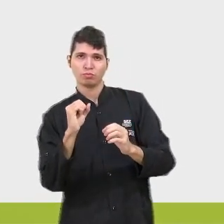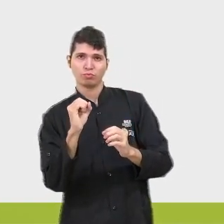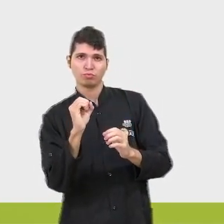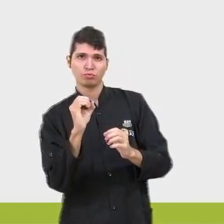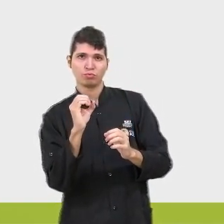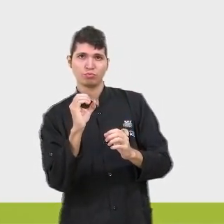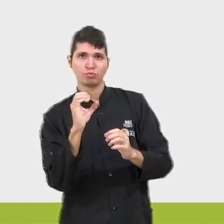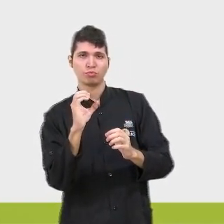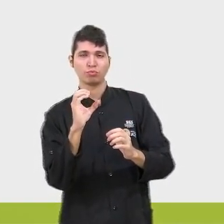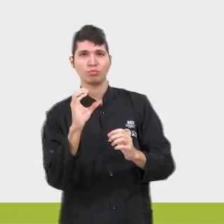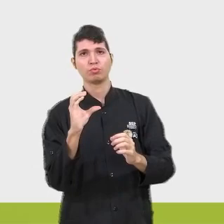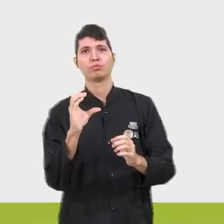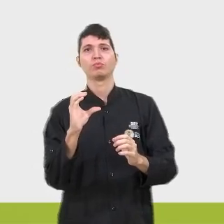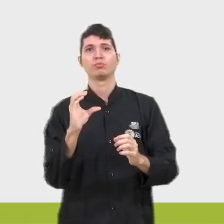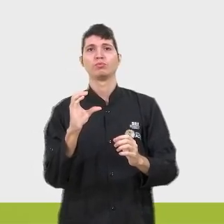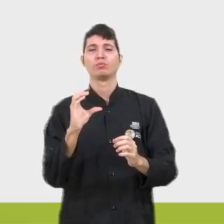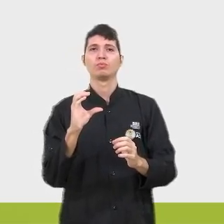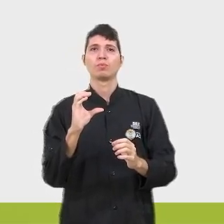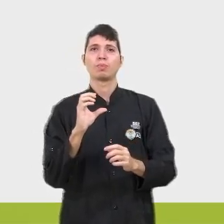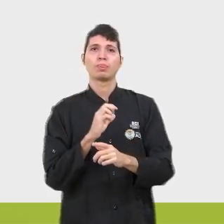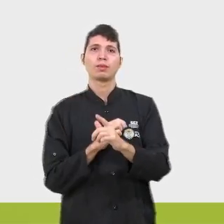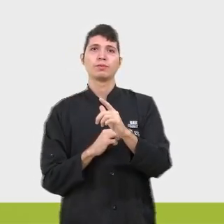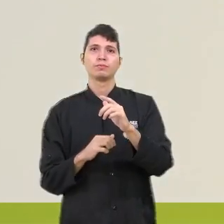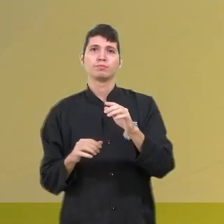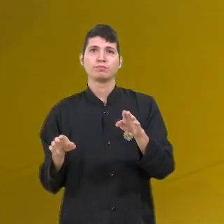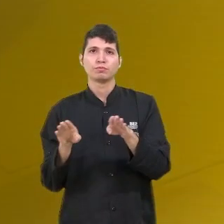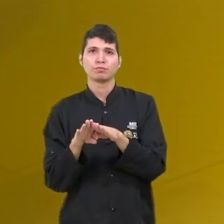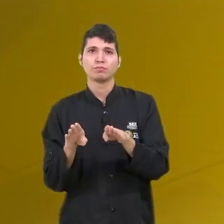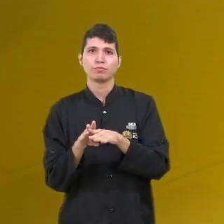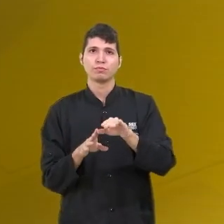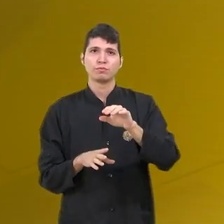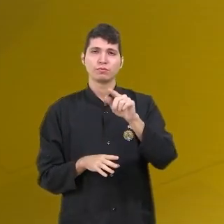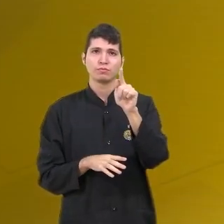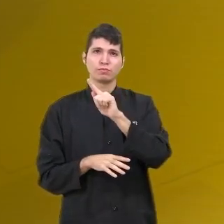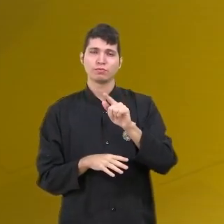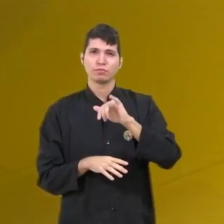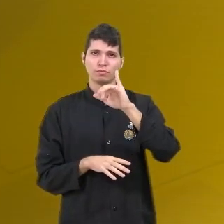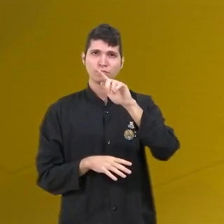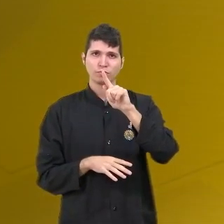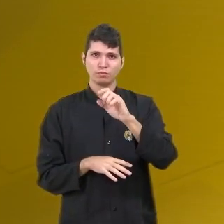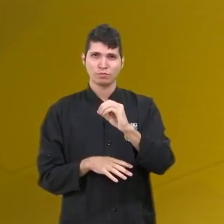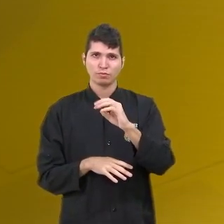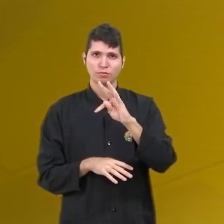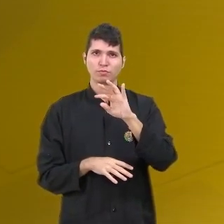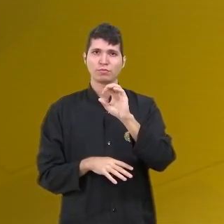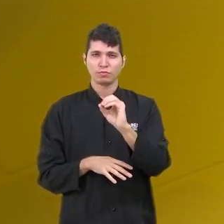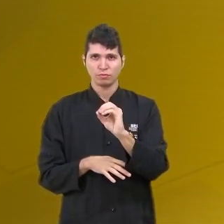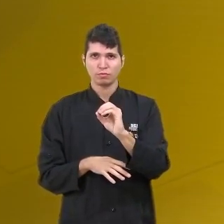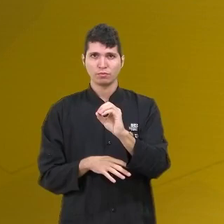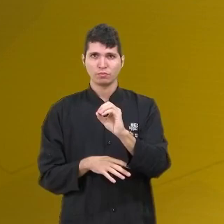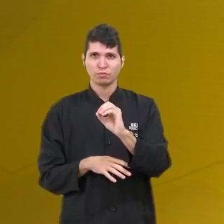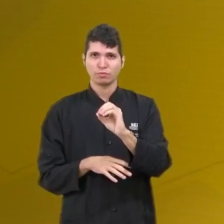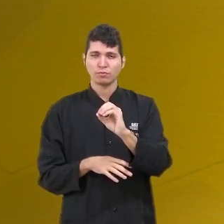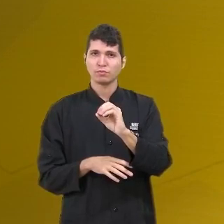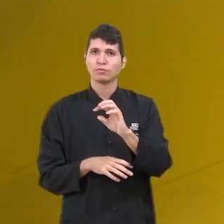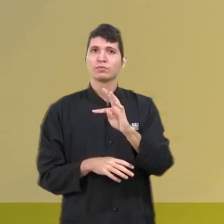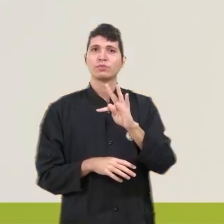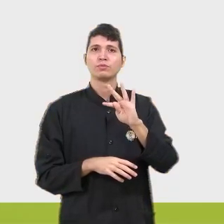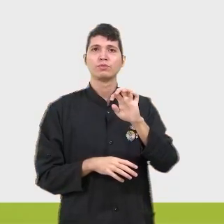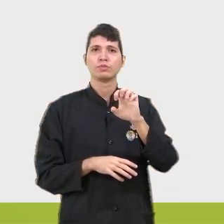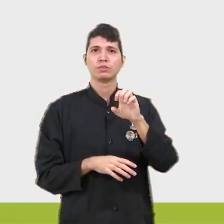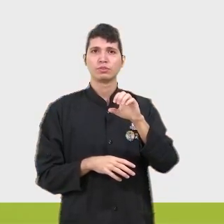está em formação. Então, é isso aqui que a questão está querendo. Esse tecido triploide, ele